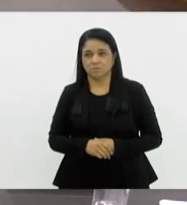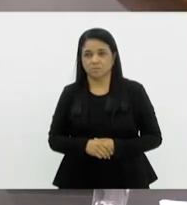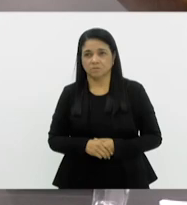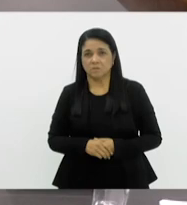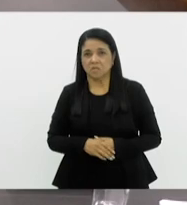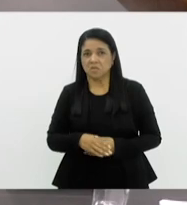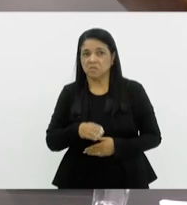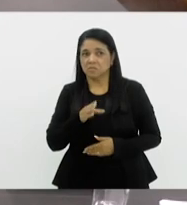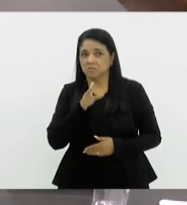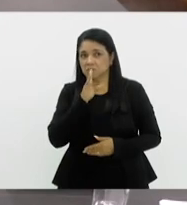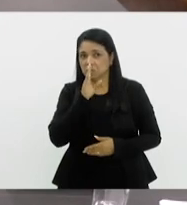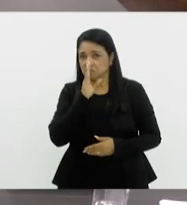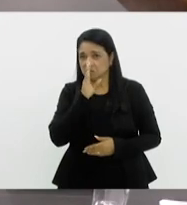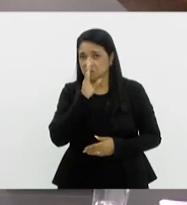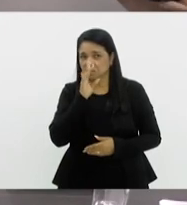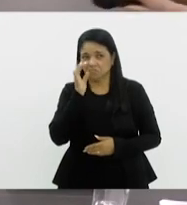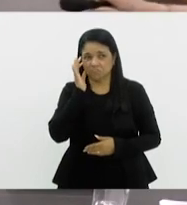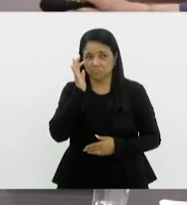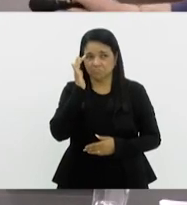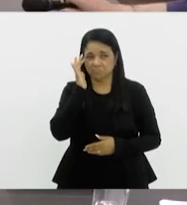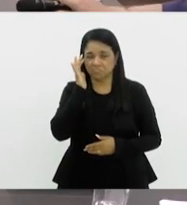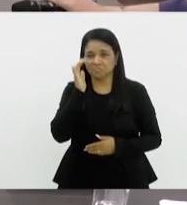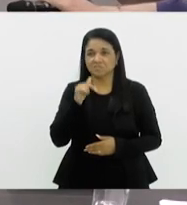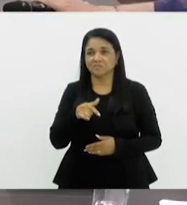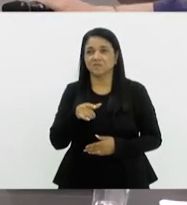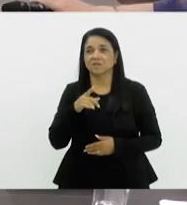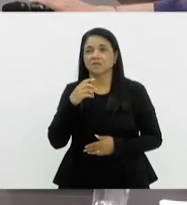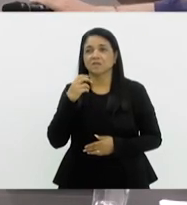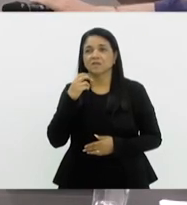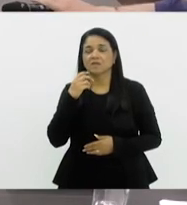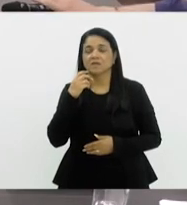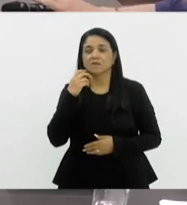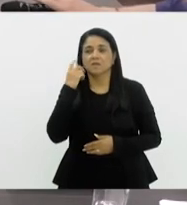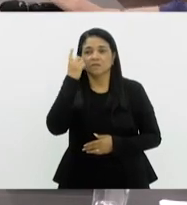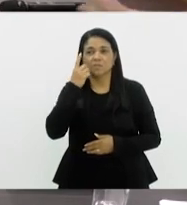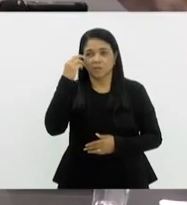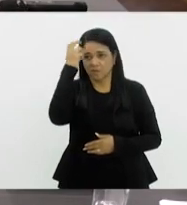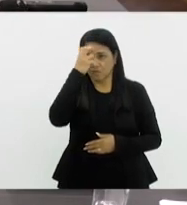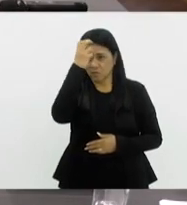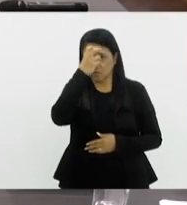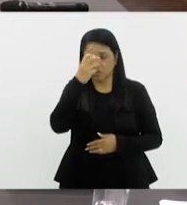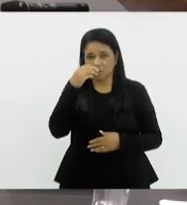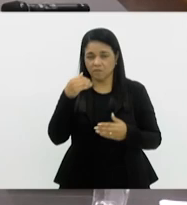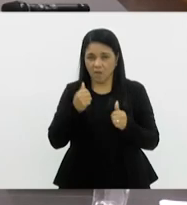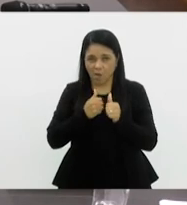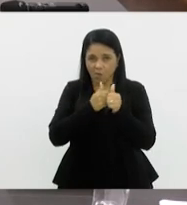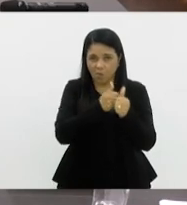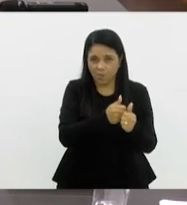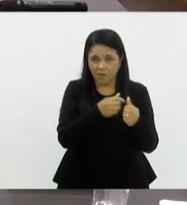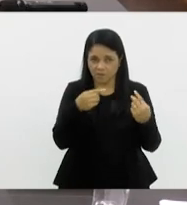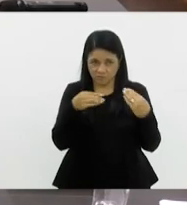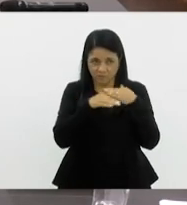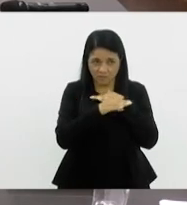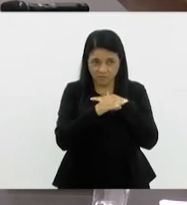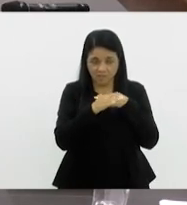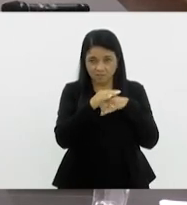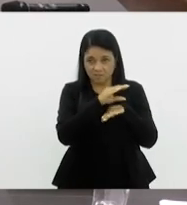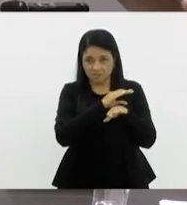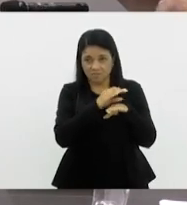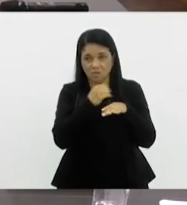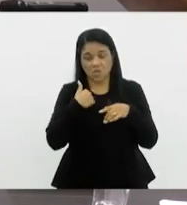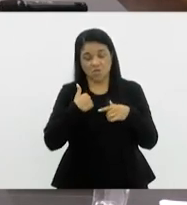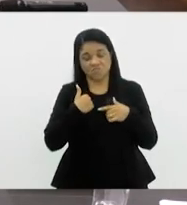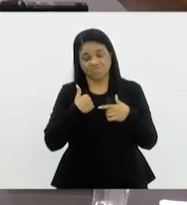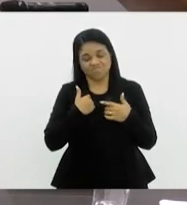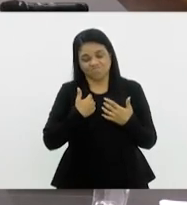Silêncio profundo, reflexivo. Passar para a deputada Verônica, acompanhar a divergência. Presidente, eu não vou acompanhar a divergência, não. Eu vou me abster.